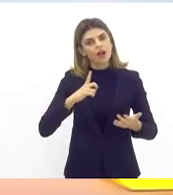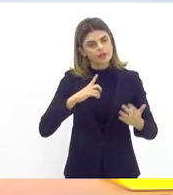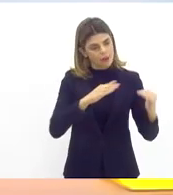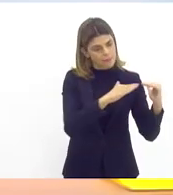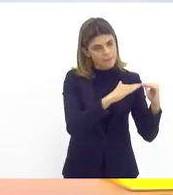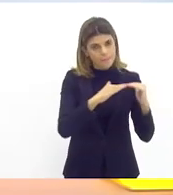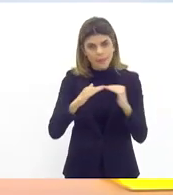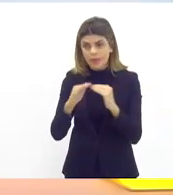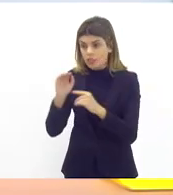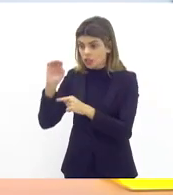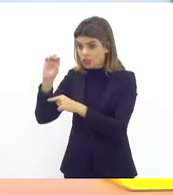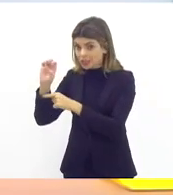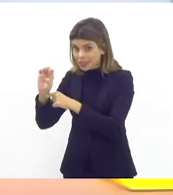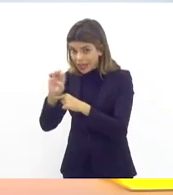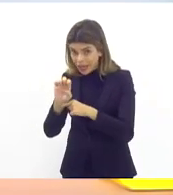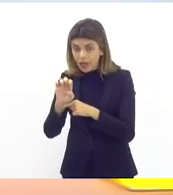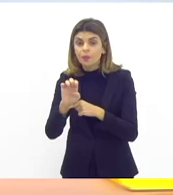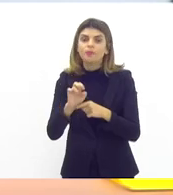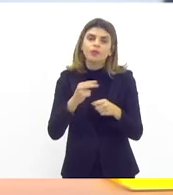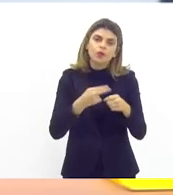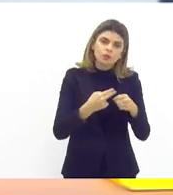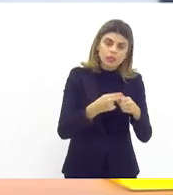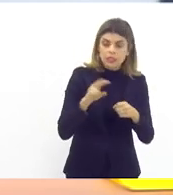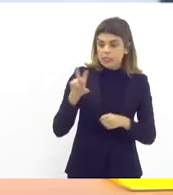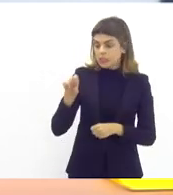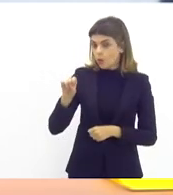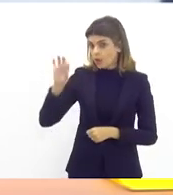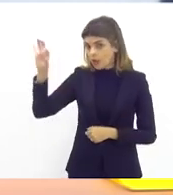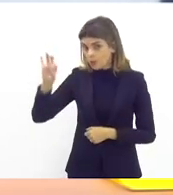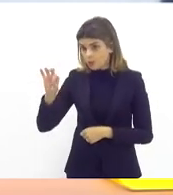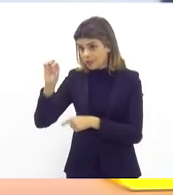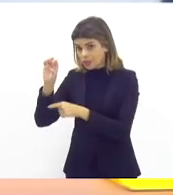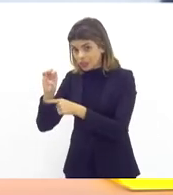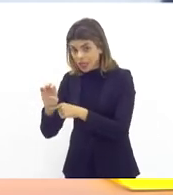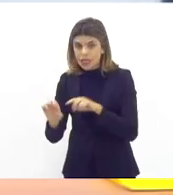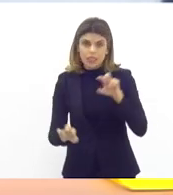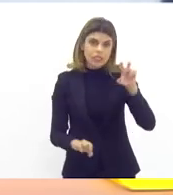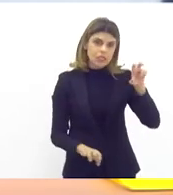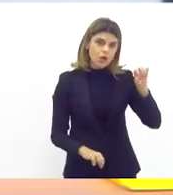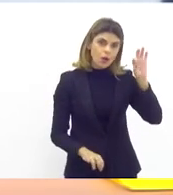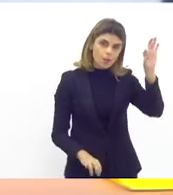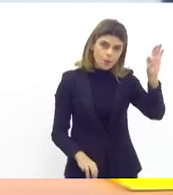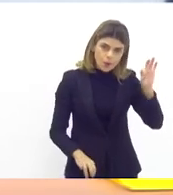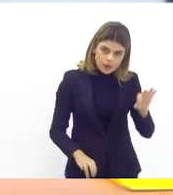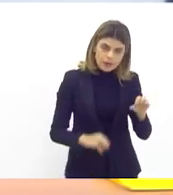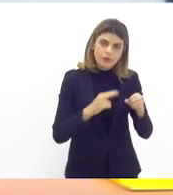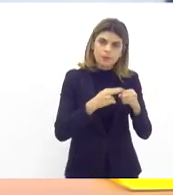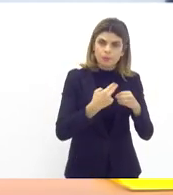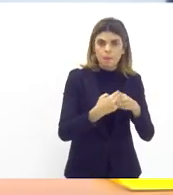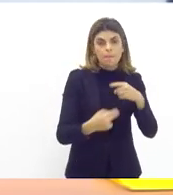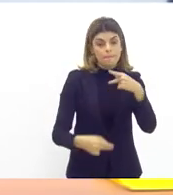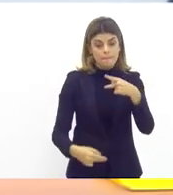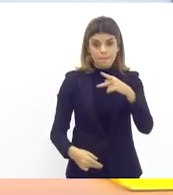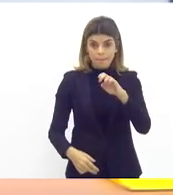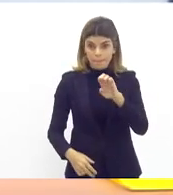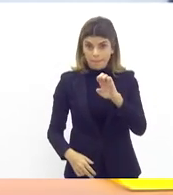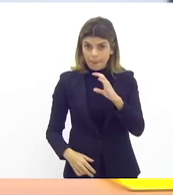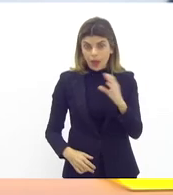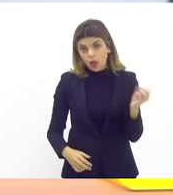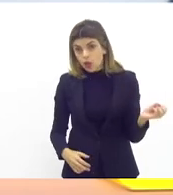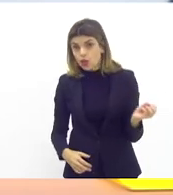entre estados e municípios. 50% dos votos é dos estados, 50% dos votos é dos municípios. Isso é o que a PEC estabelece.